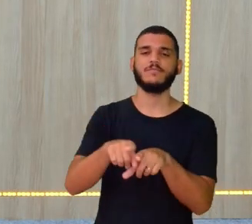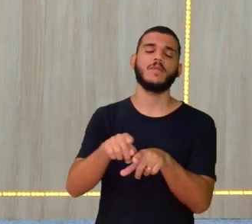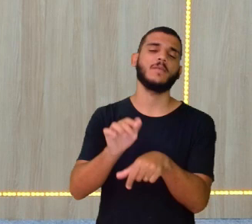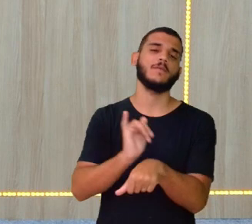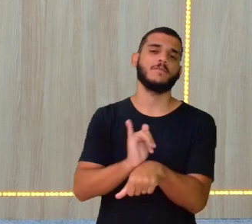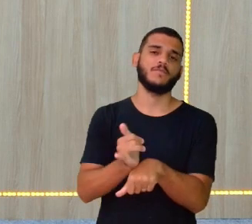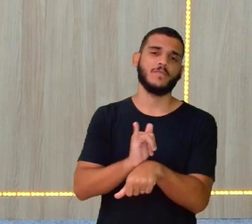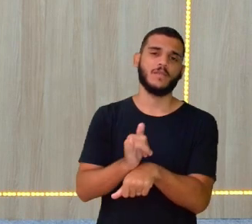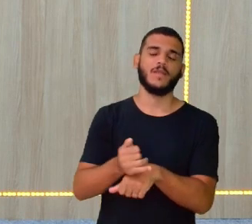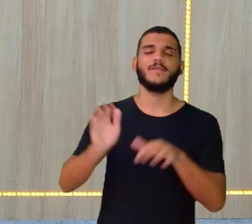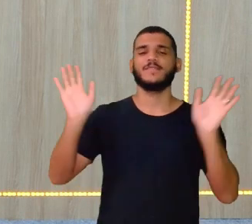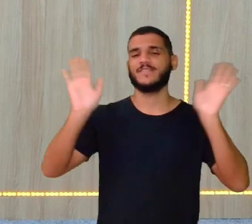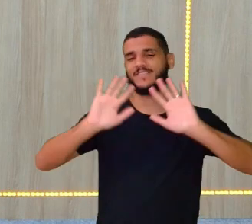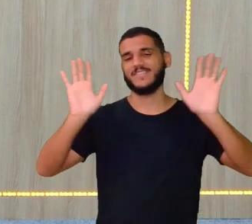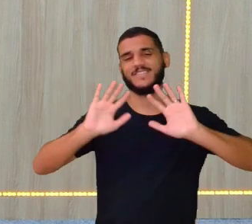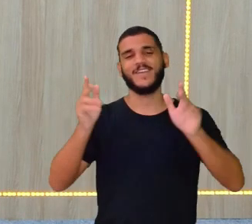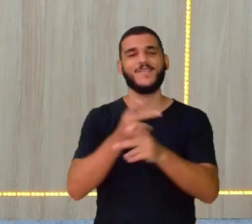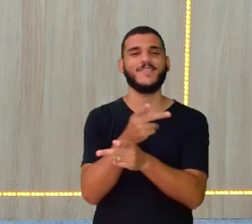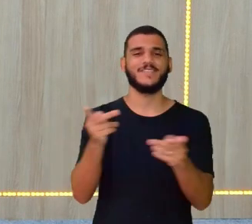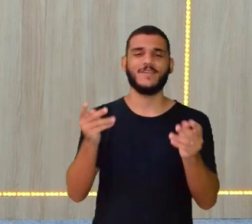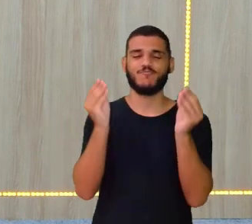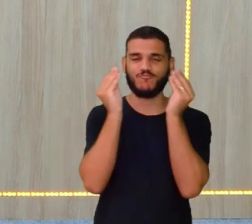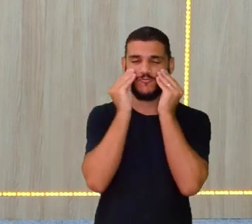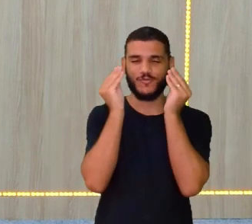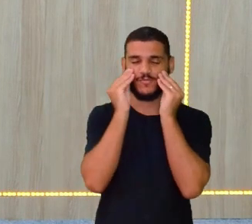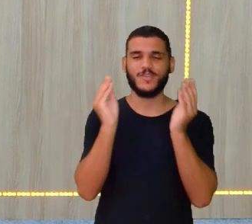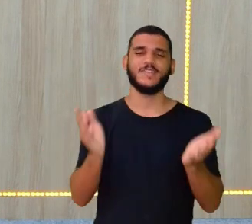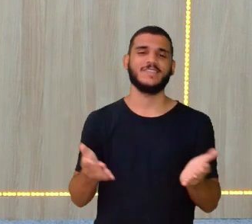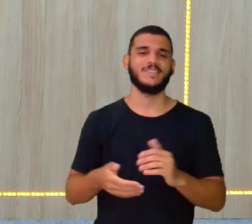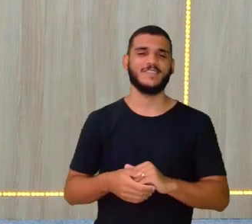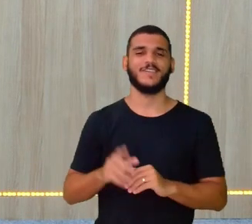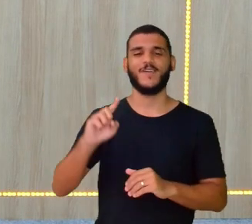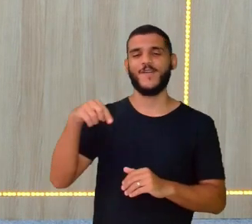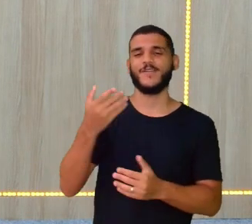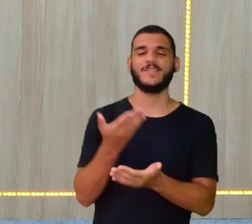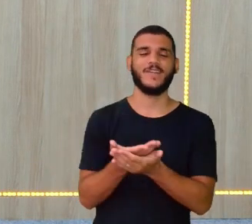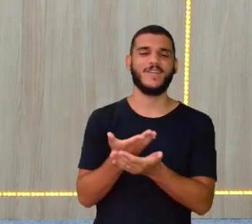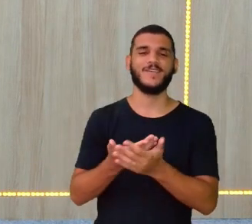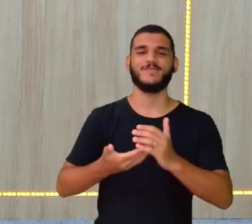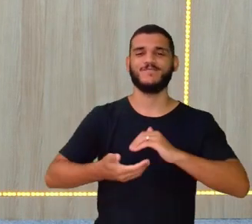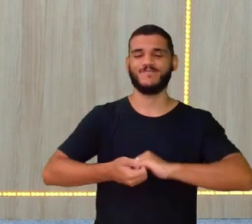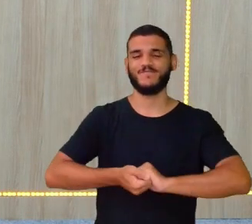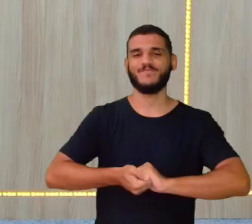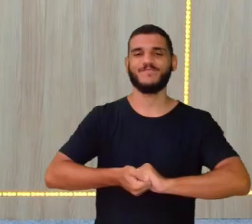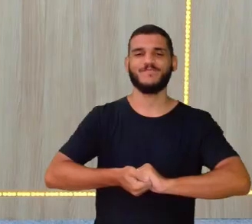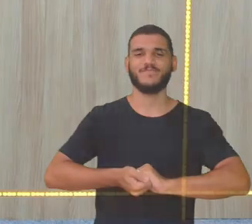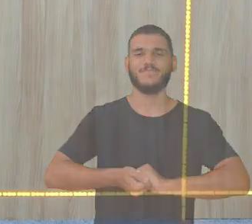YouTube. Me despeço de vocês, um cheiro no coração e até mais, pessoal.